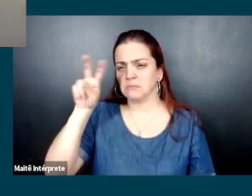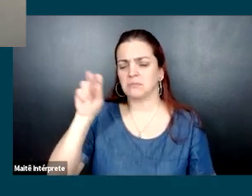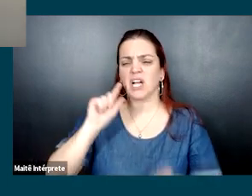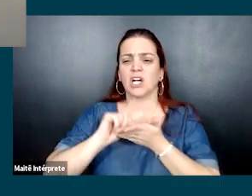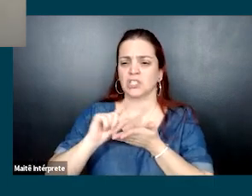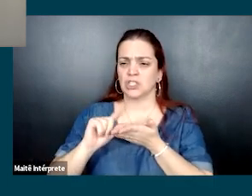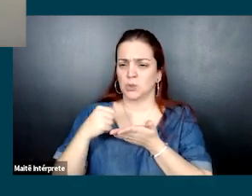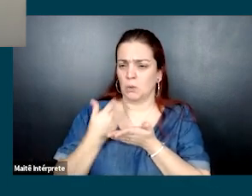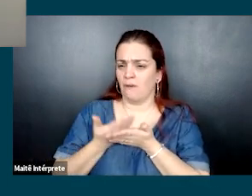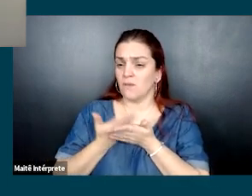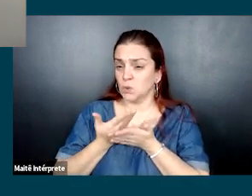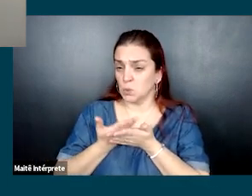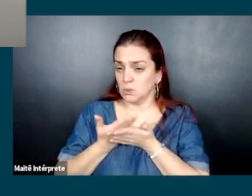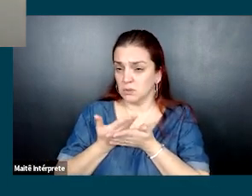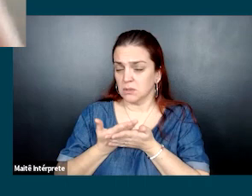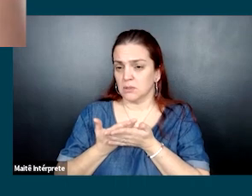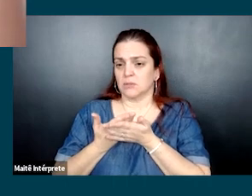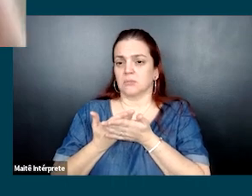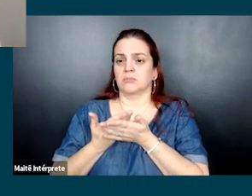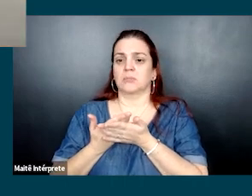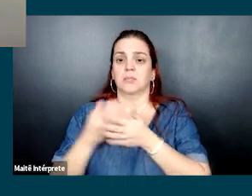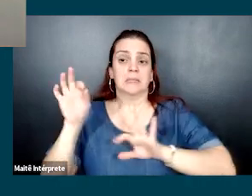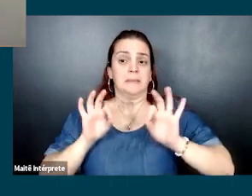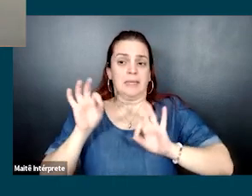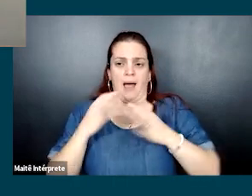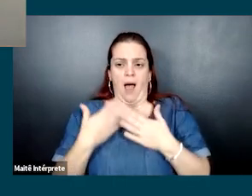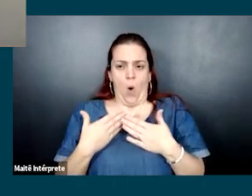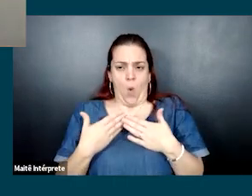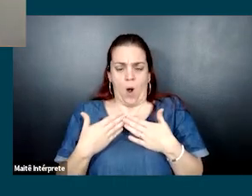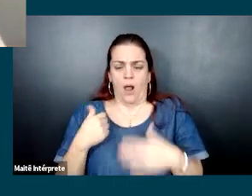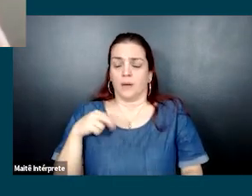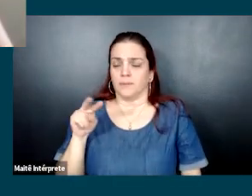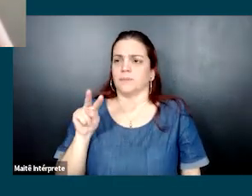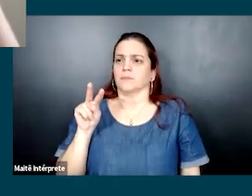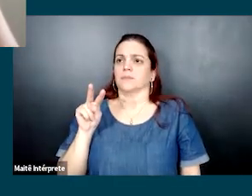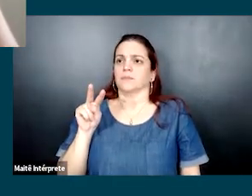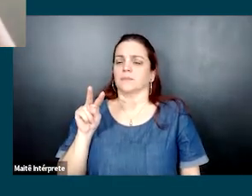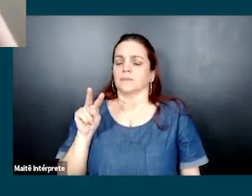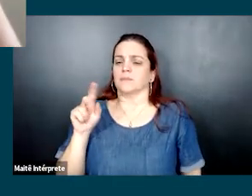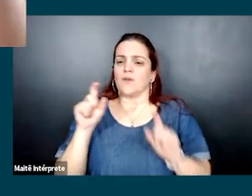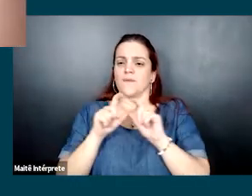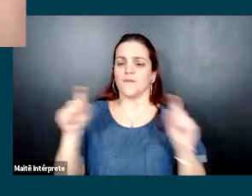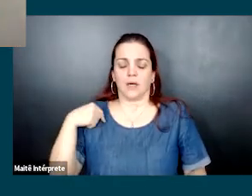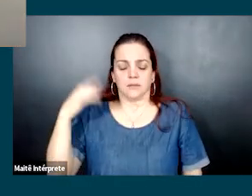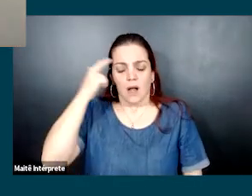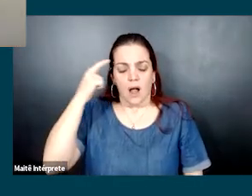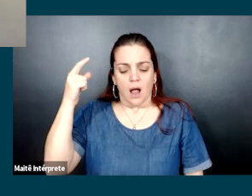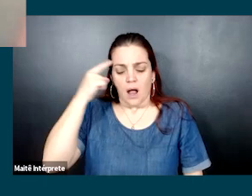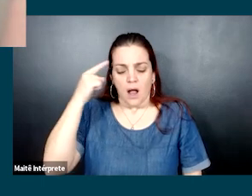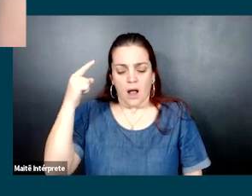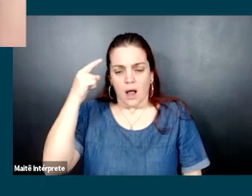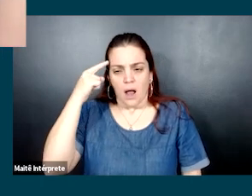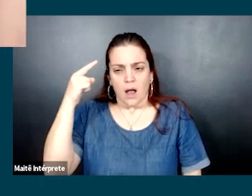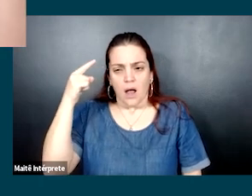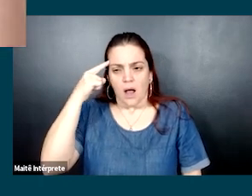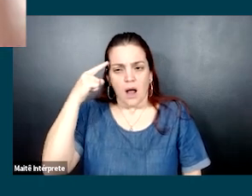frase, eu li essa frase um tempo atrás, em um artigo, quando eu estava estudando para montar uma aula, e assim que eu dei de cara com ela